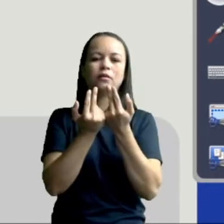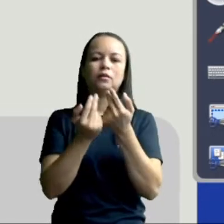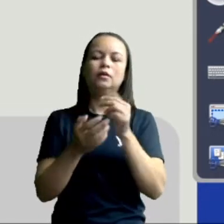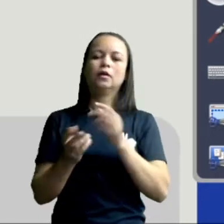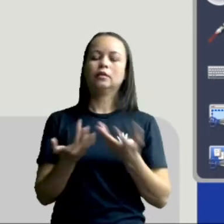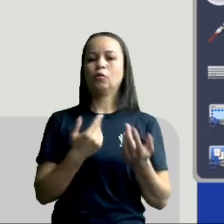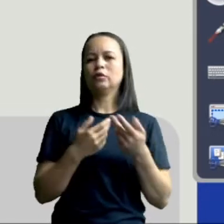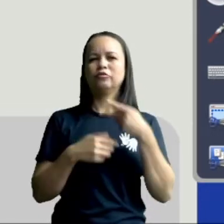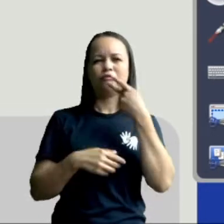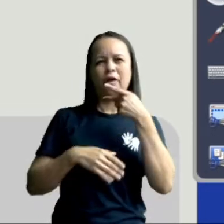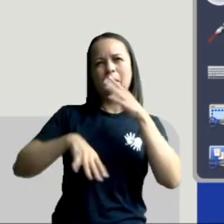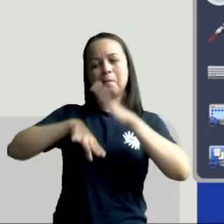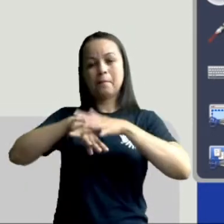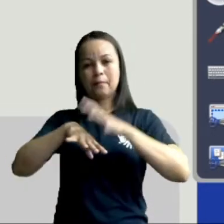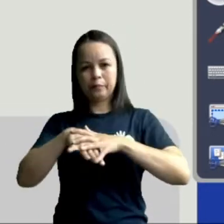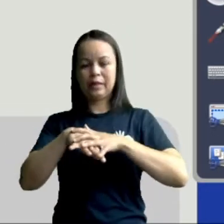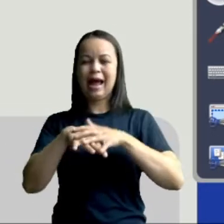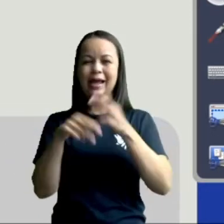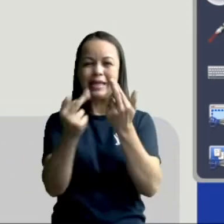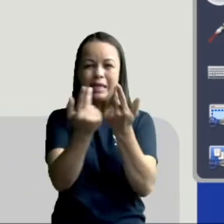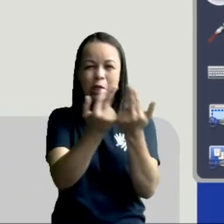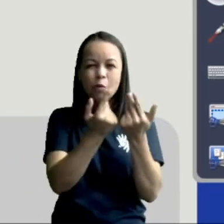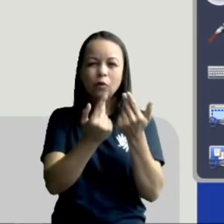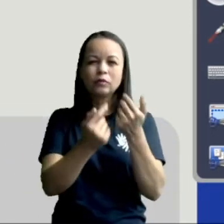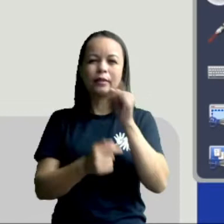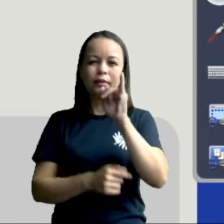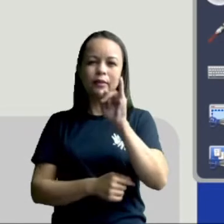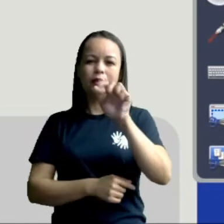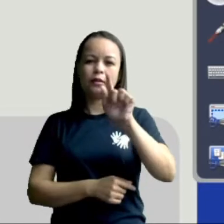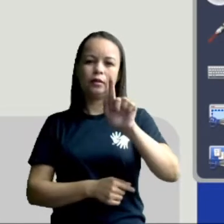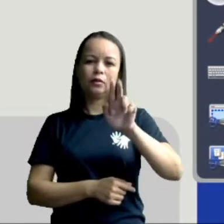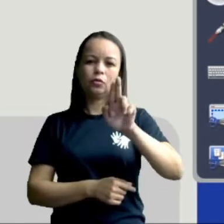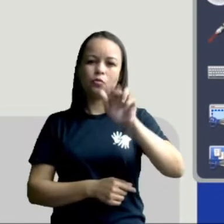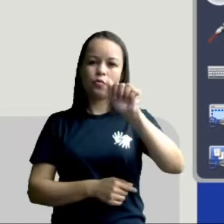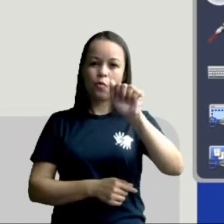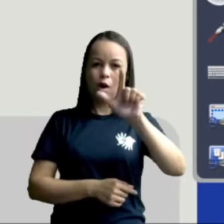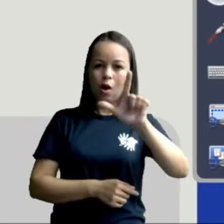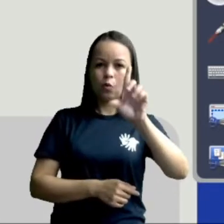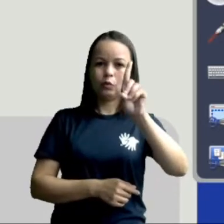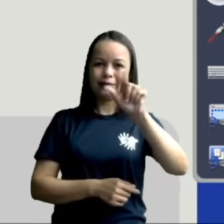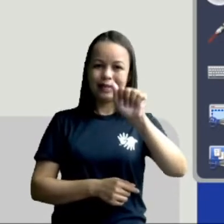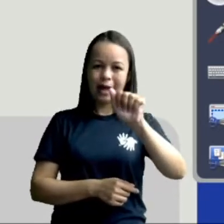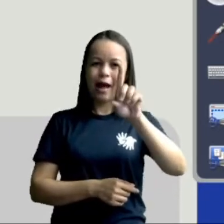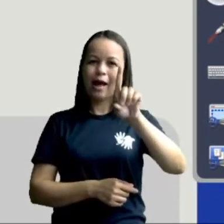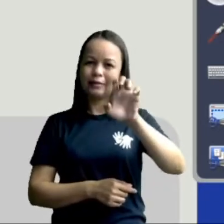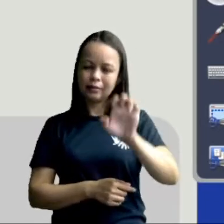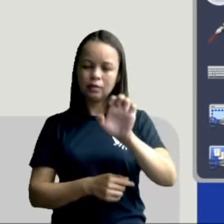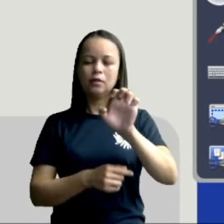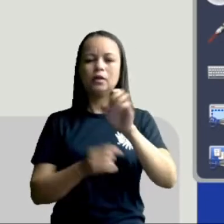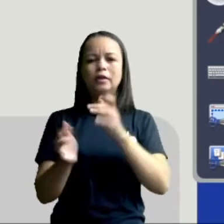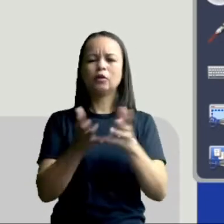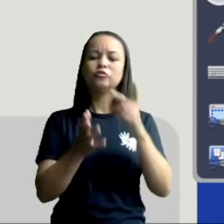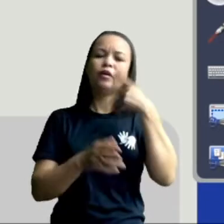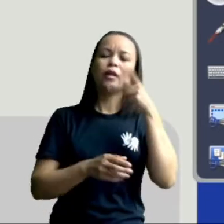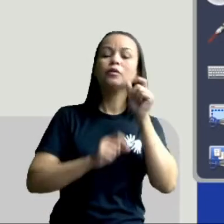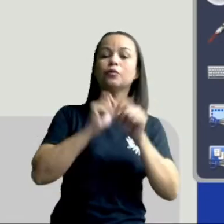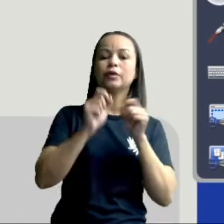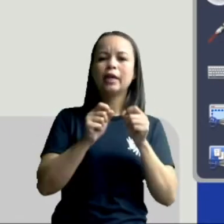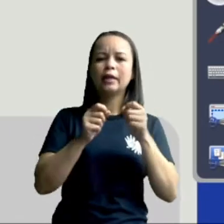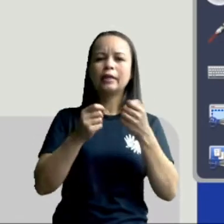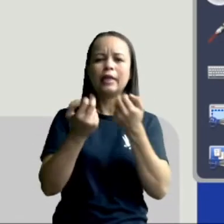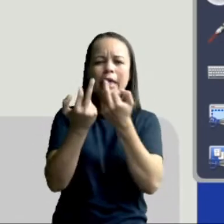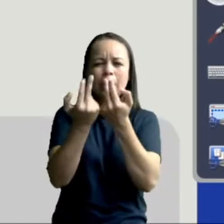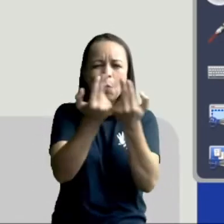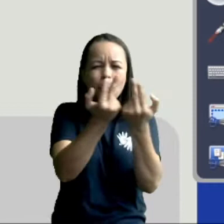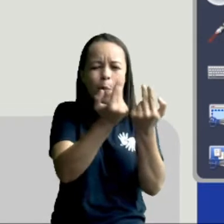matematicamente de igualdade, a gente está dizendo que nós temos condições iguais, valores iguais,